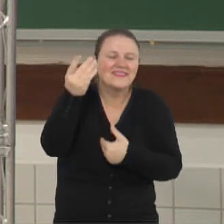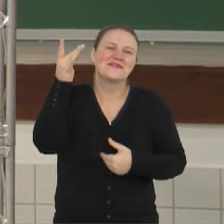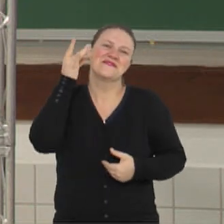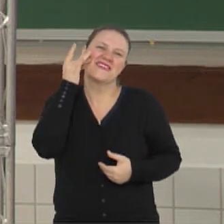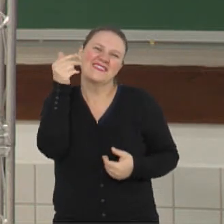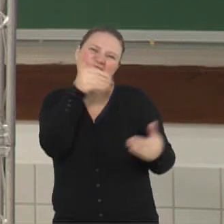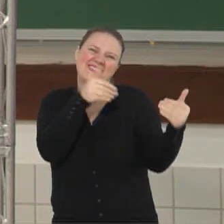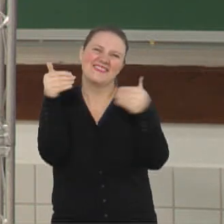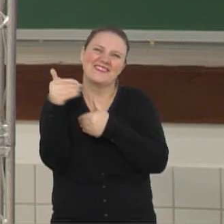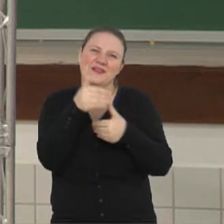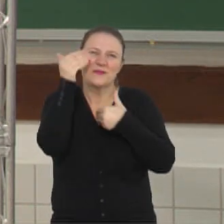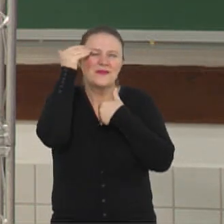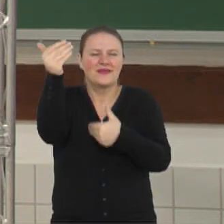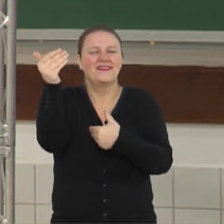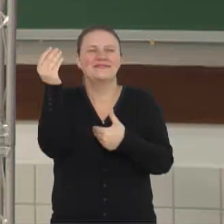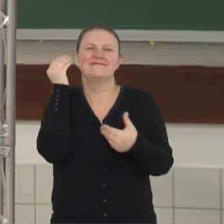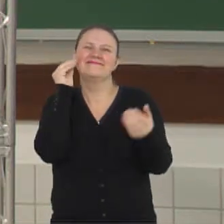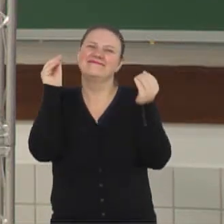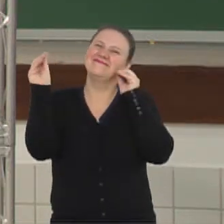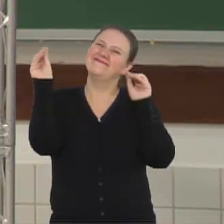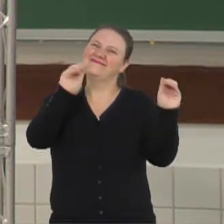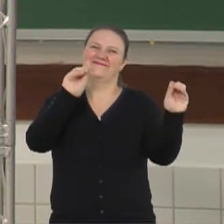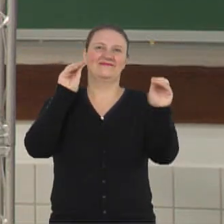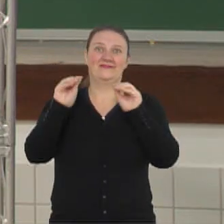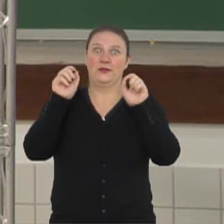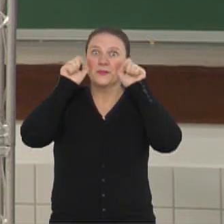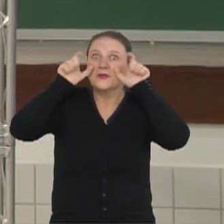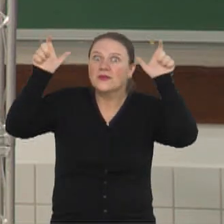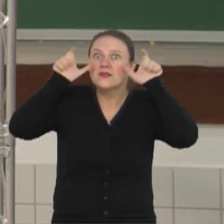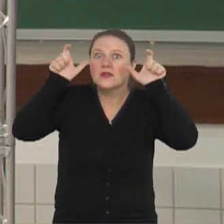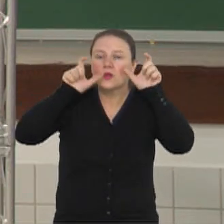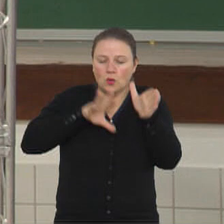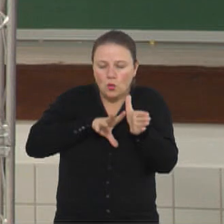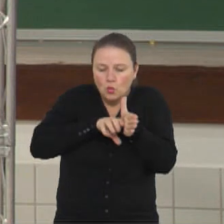cada um de vocês. Um beijão, presta atenção lá no seu